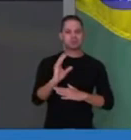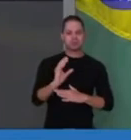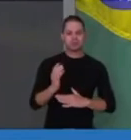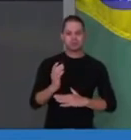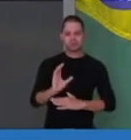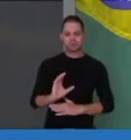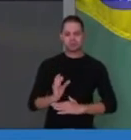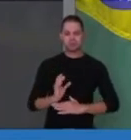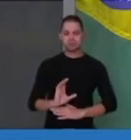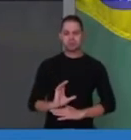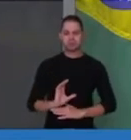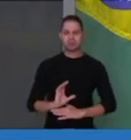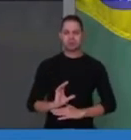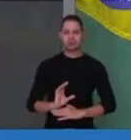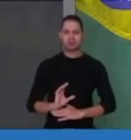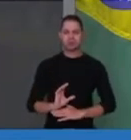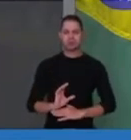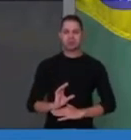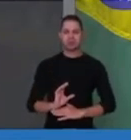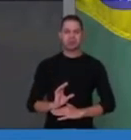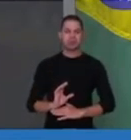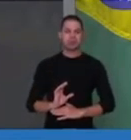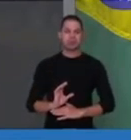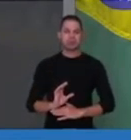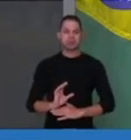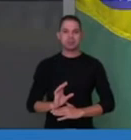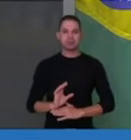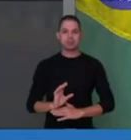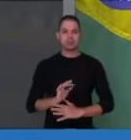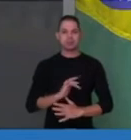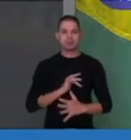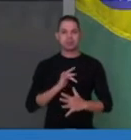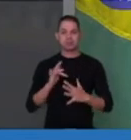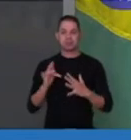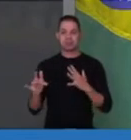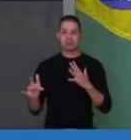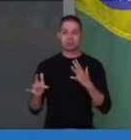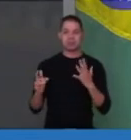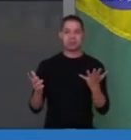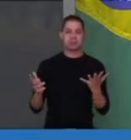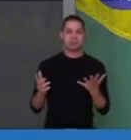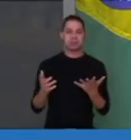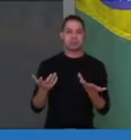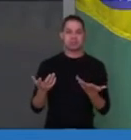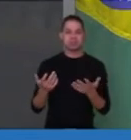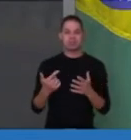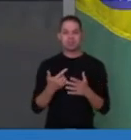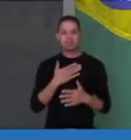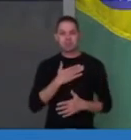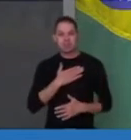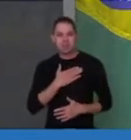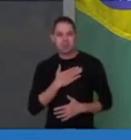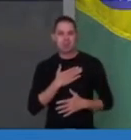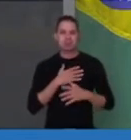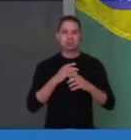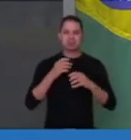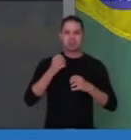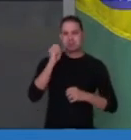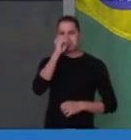vamos dizer assim, daquela imprensa mais afoita e mais sensacionalista em termos de ataque